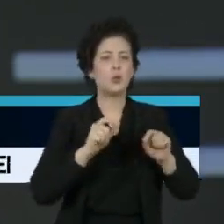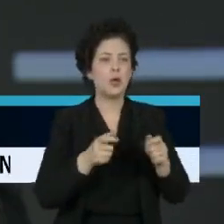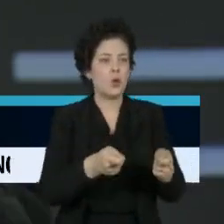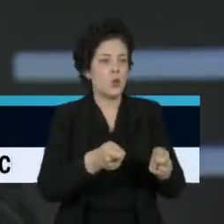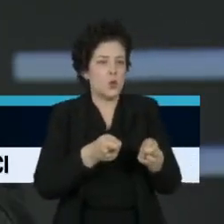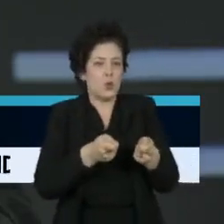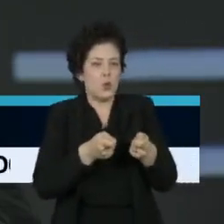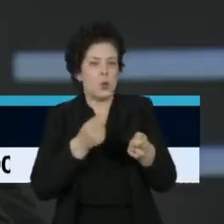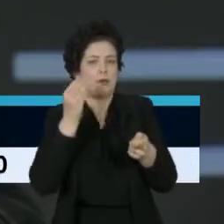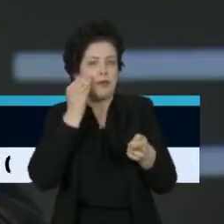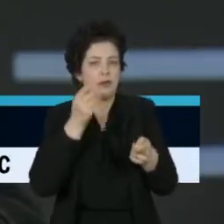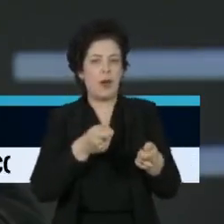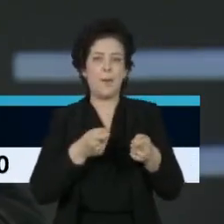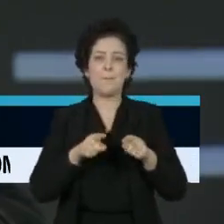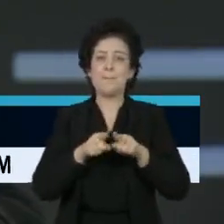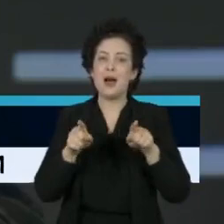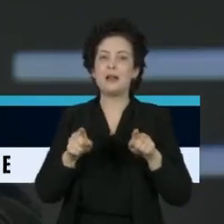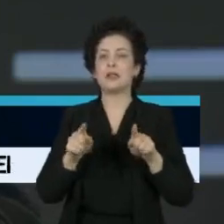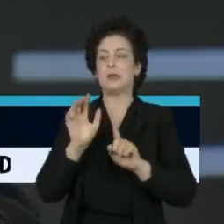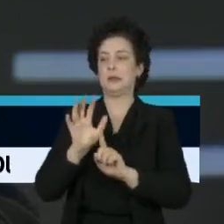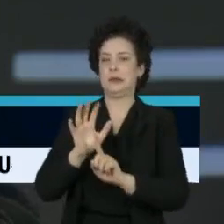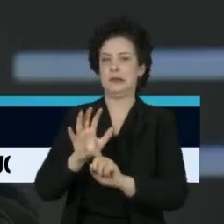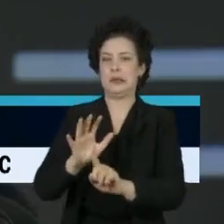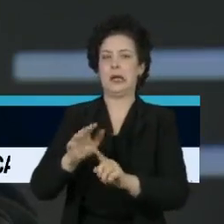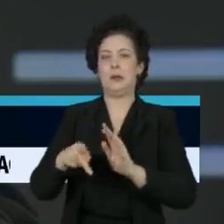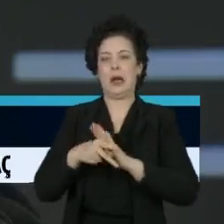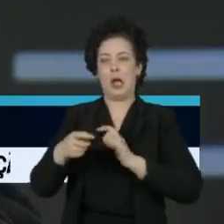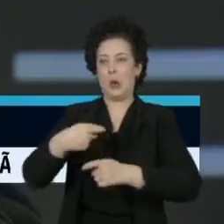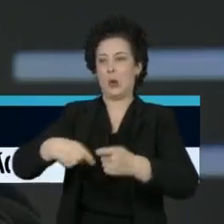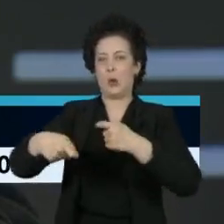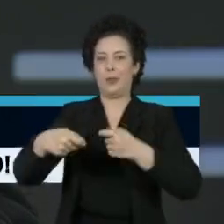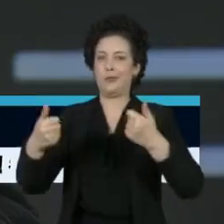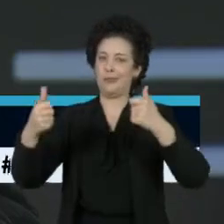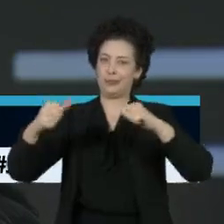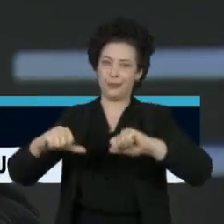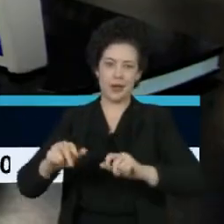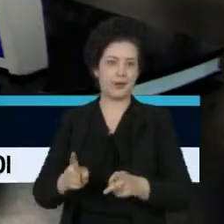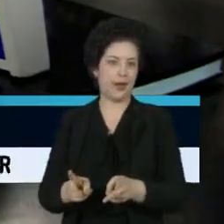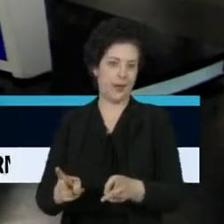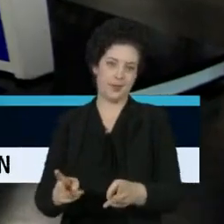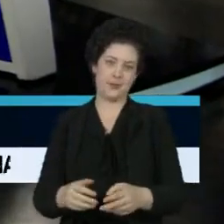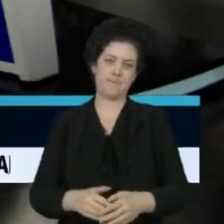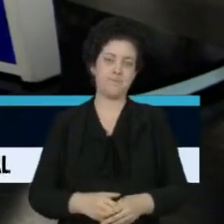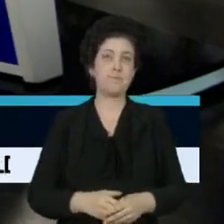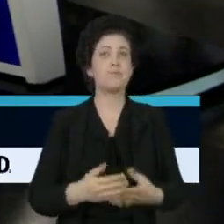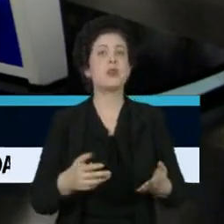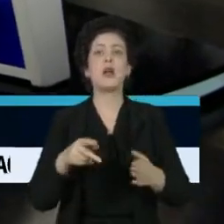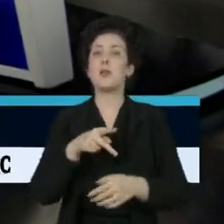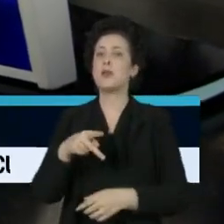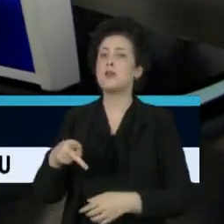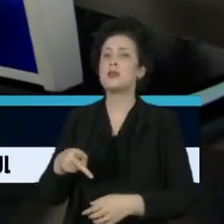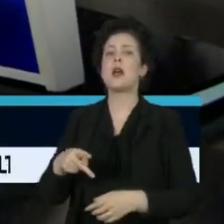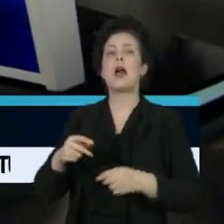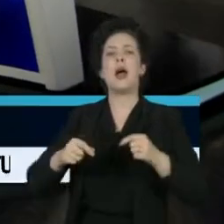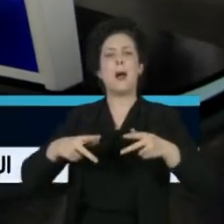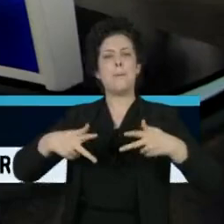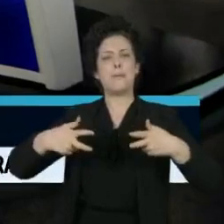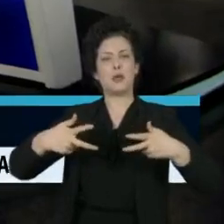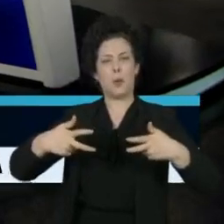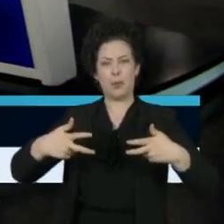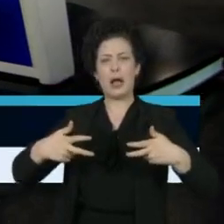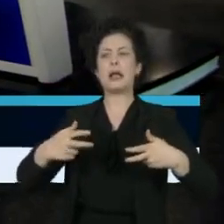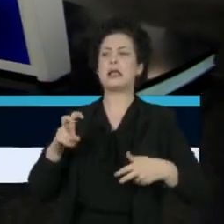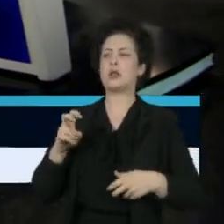estica puxa mas os efeitos para a economia nunca são bons em que o professor tá Petrobras está há